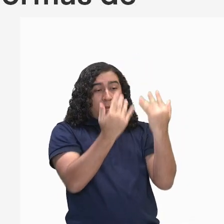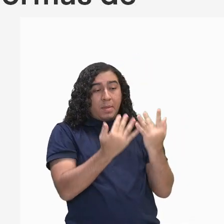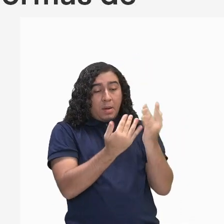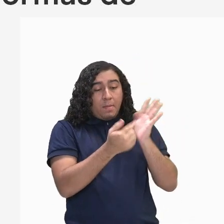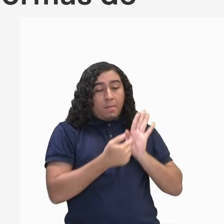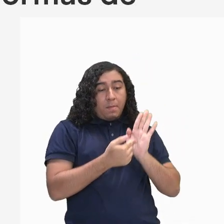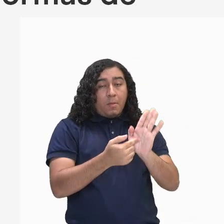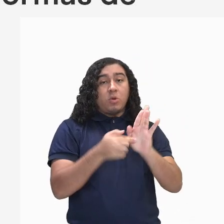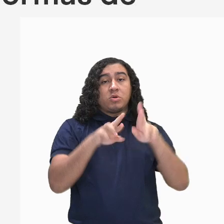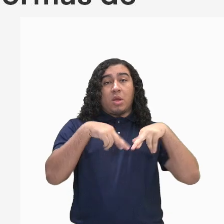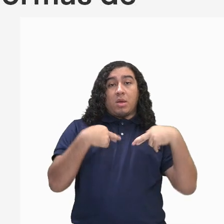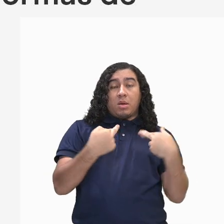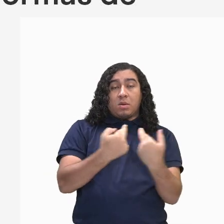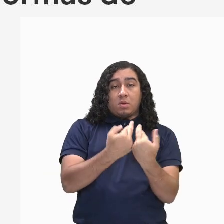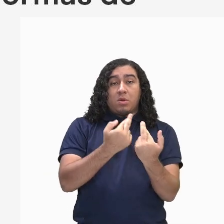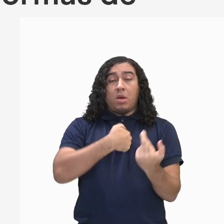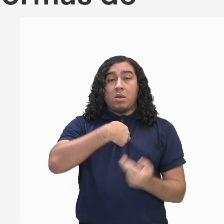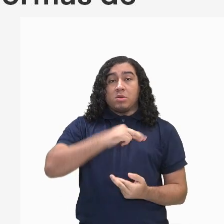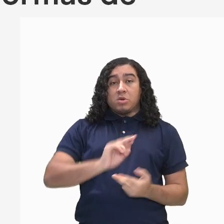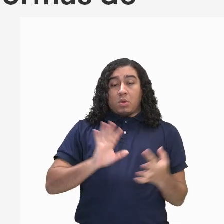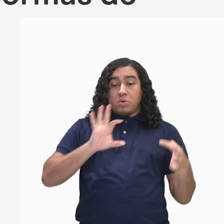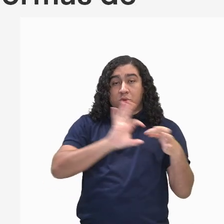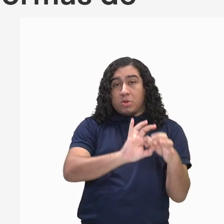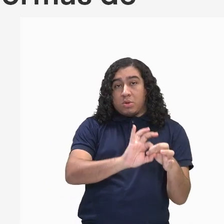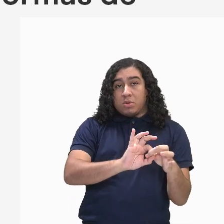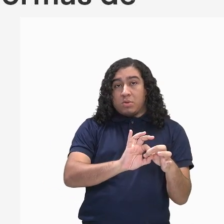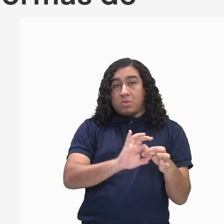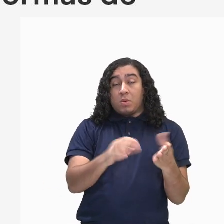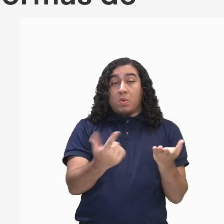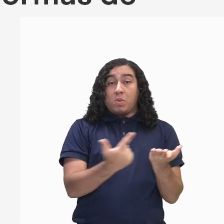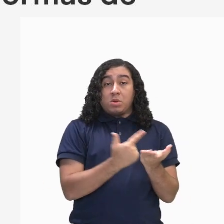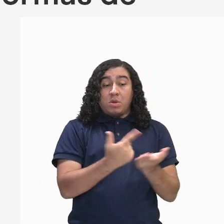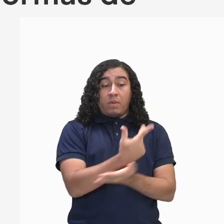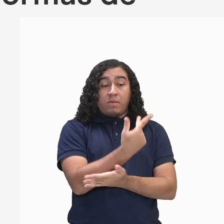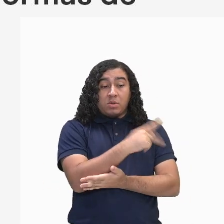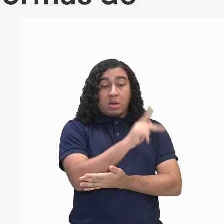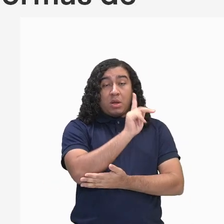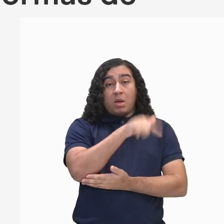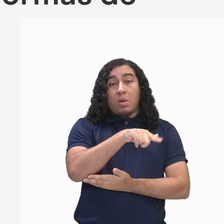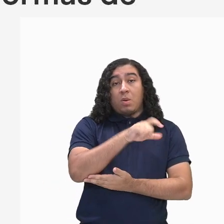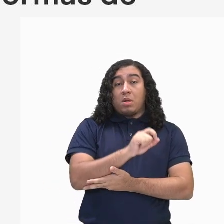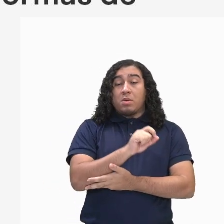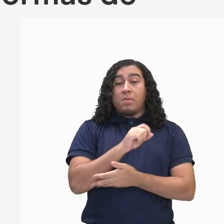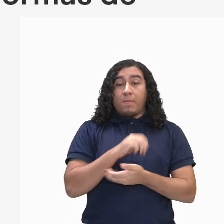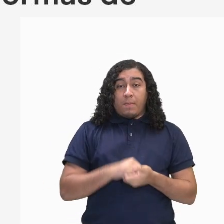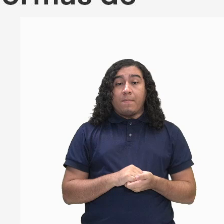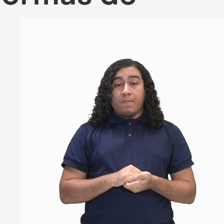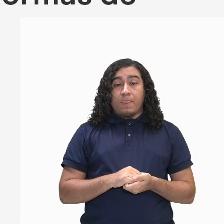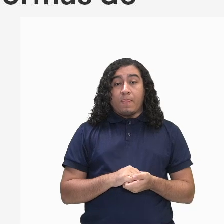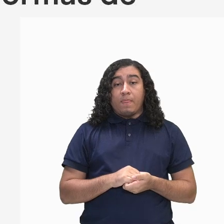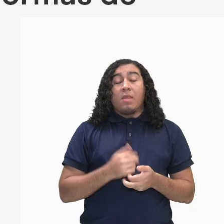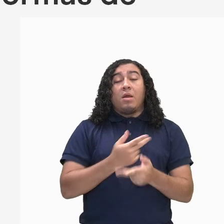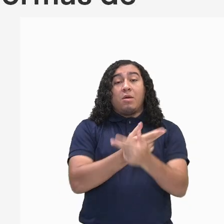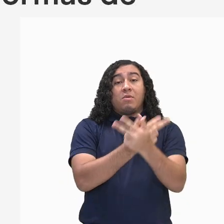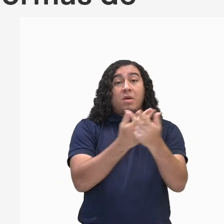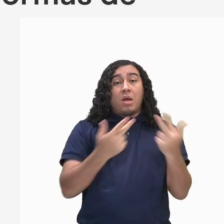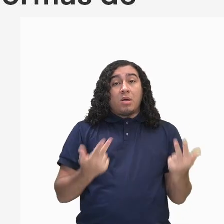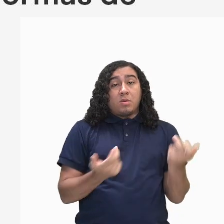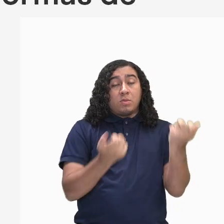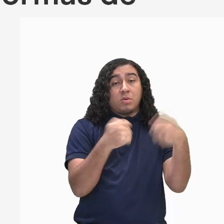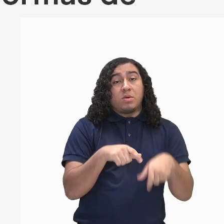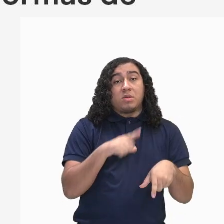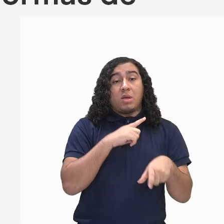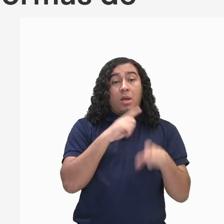de uma religião, os livros religiosos atuam como as diferentes formas de atualização